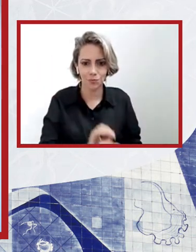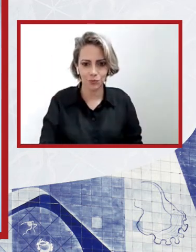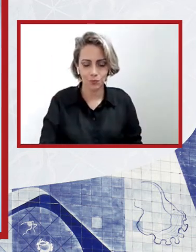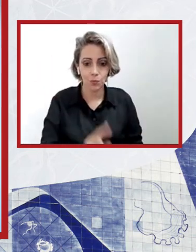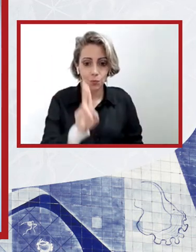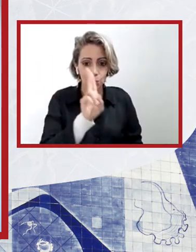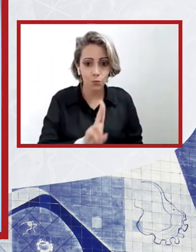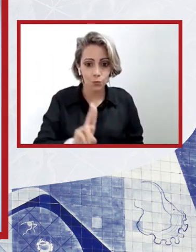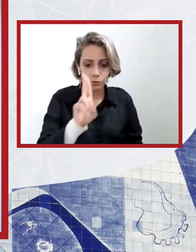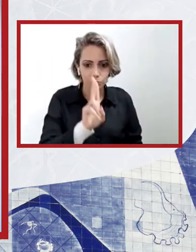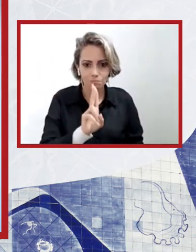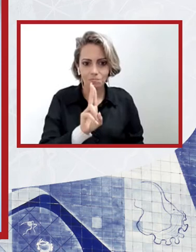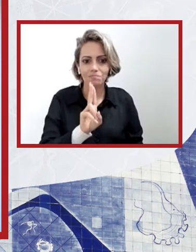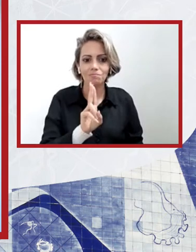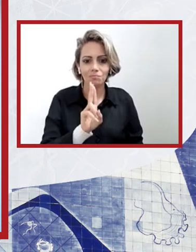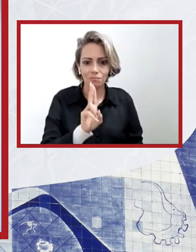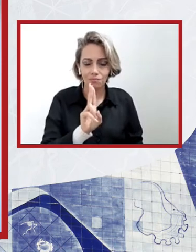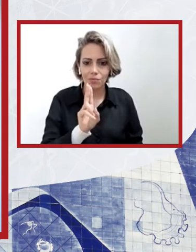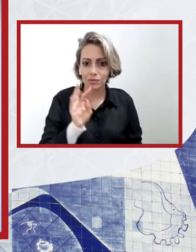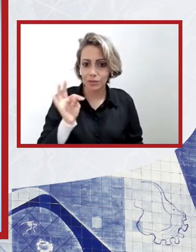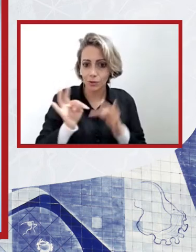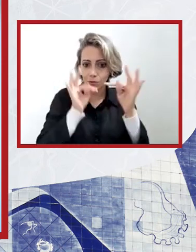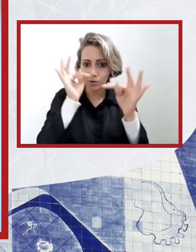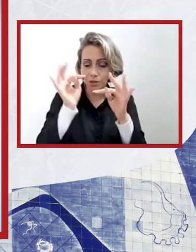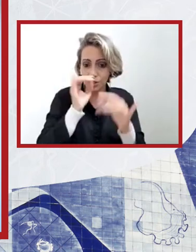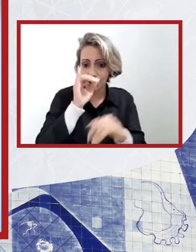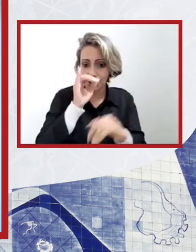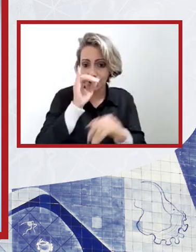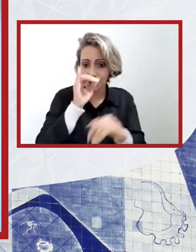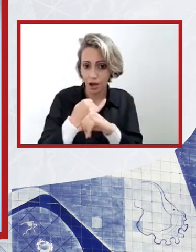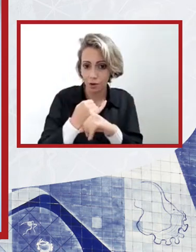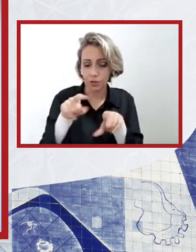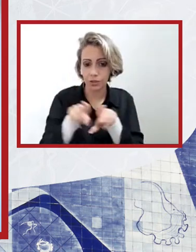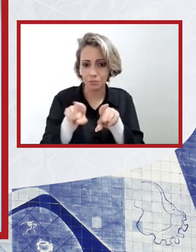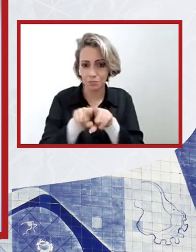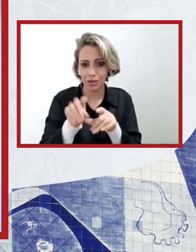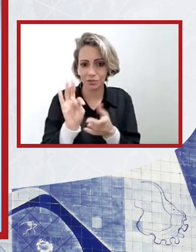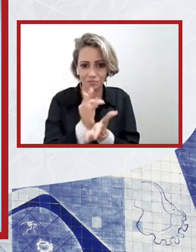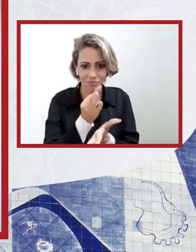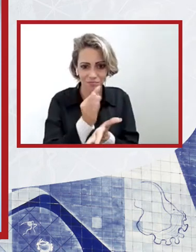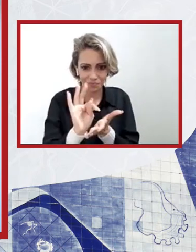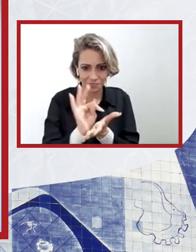de tecnologias digitais e assistivas por